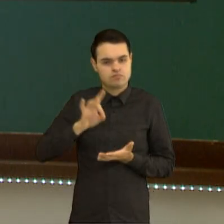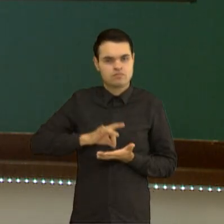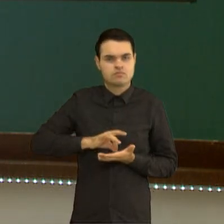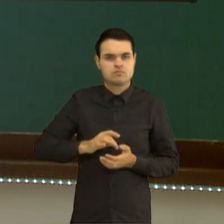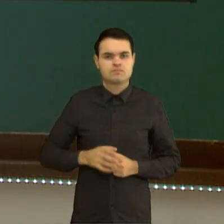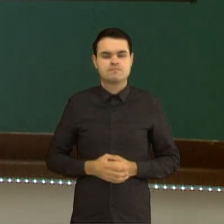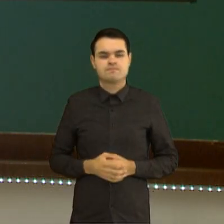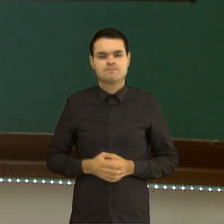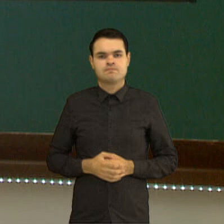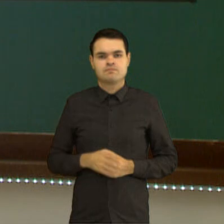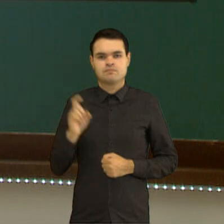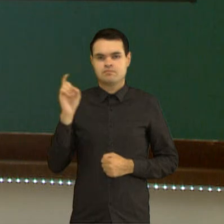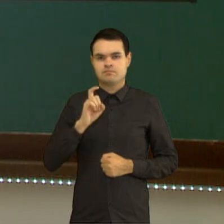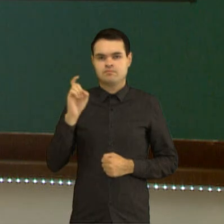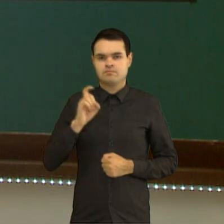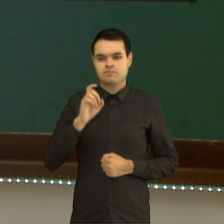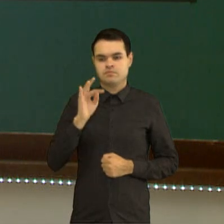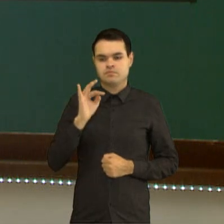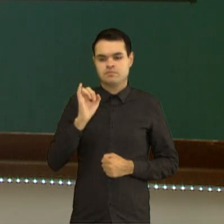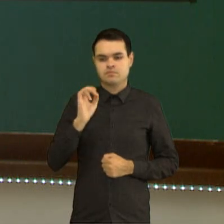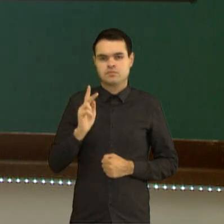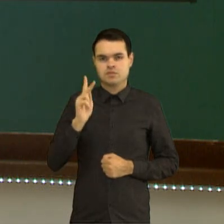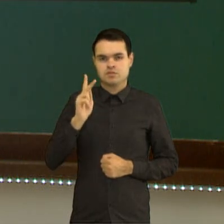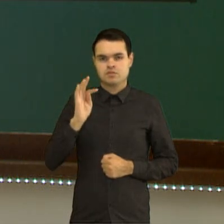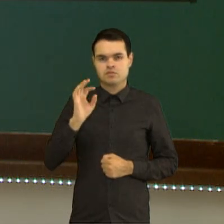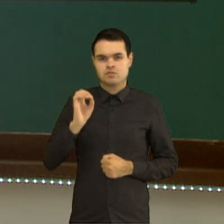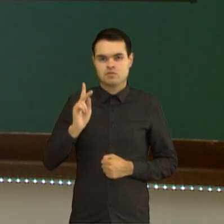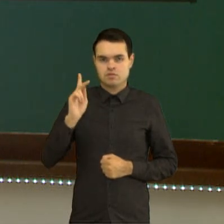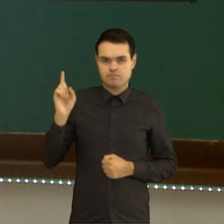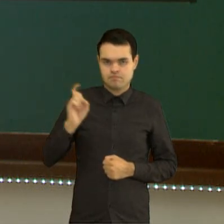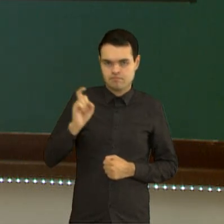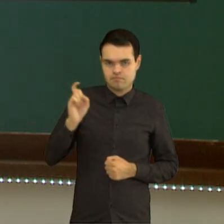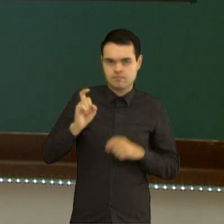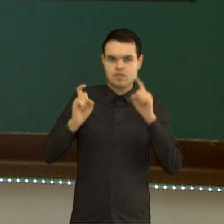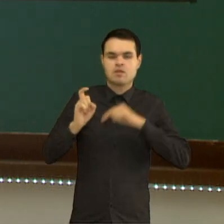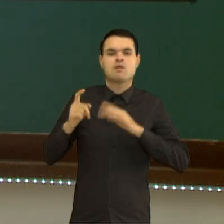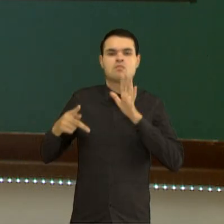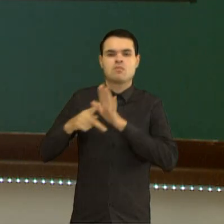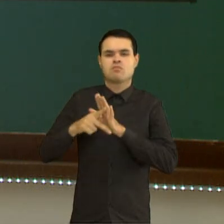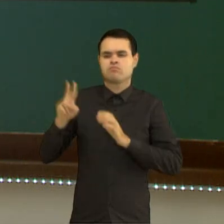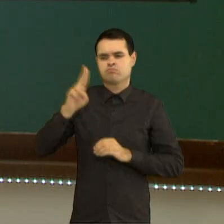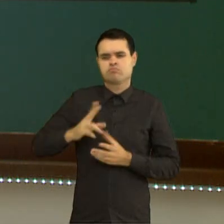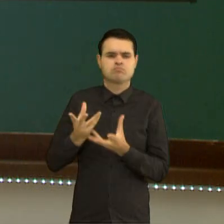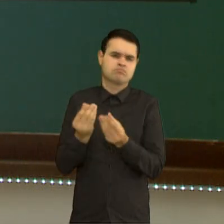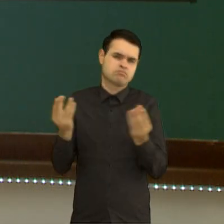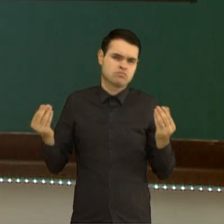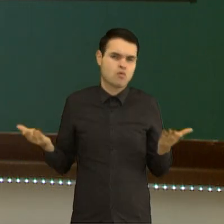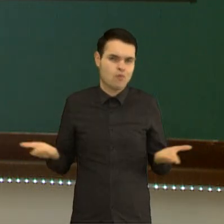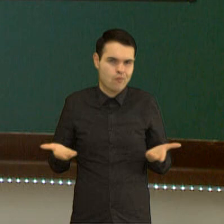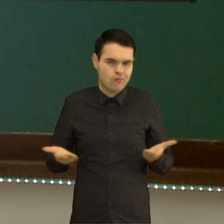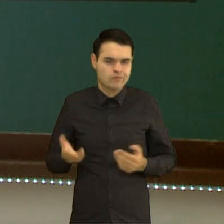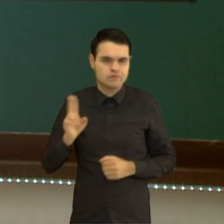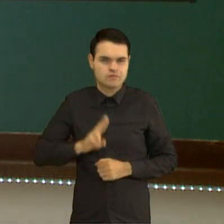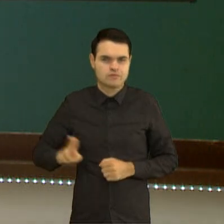verdadeira. E o TikTok, né, uma ferramenta, uma rede social, uma plataforma muito utilizada